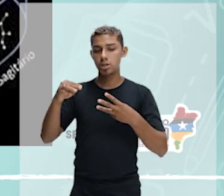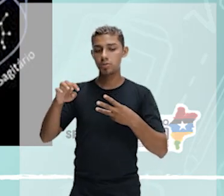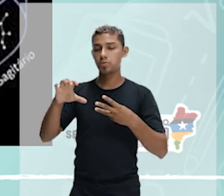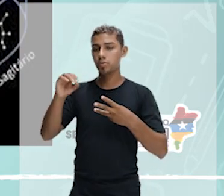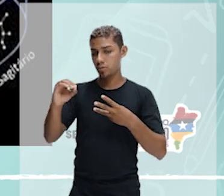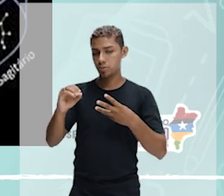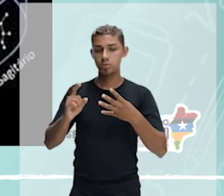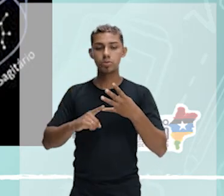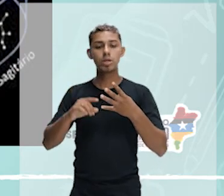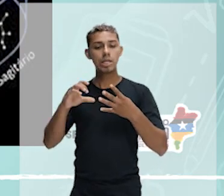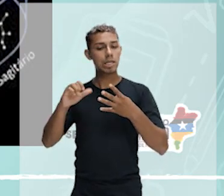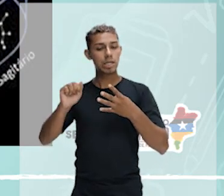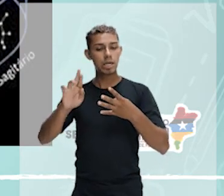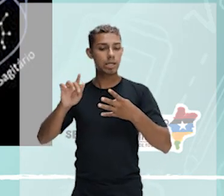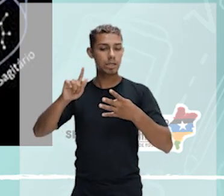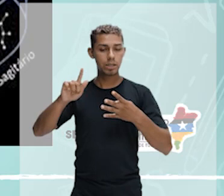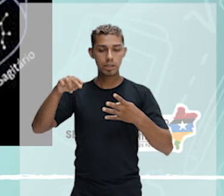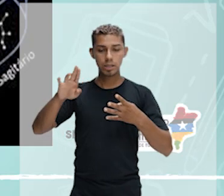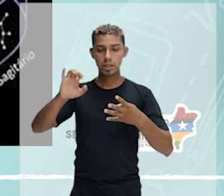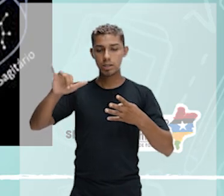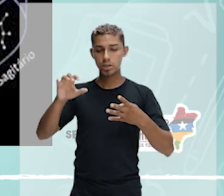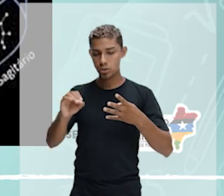Carneiro, Touro, Gêmeos, Caranguejo,